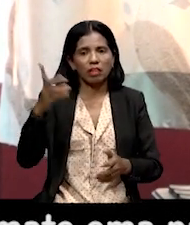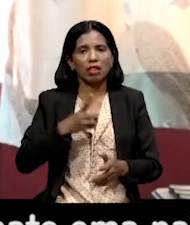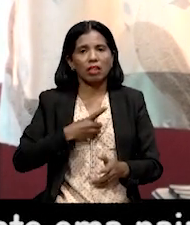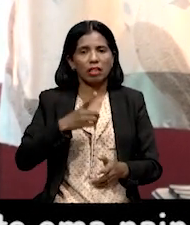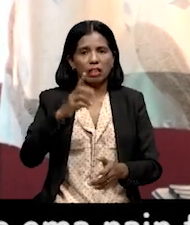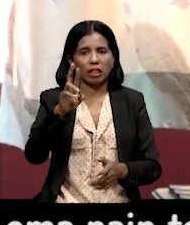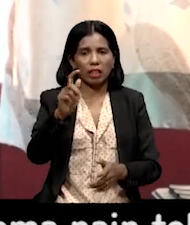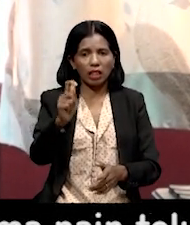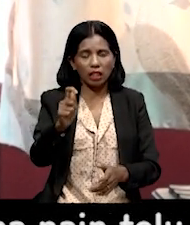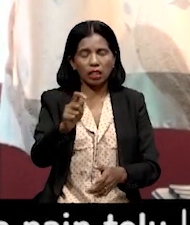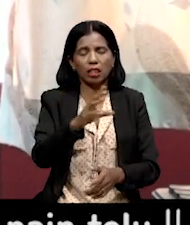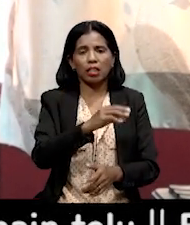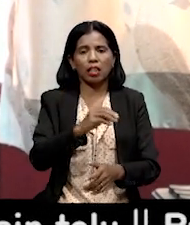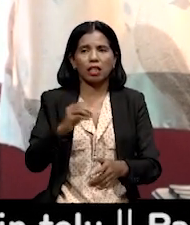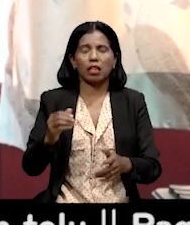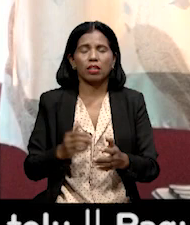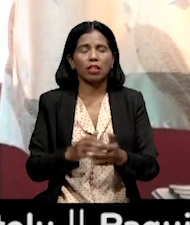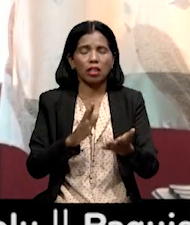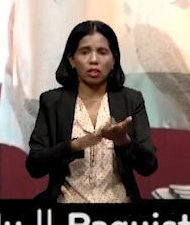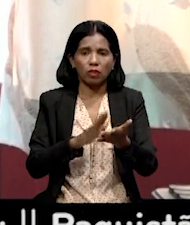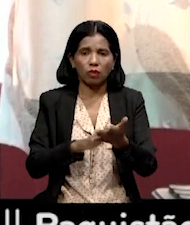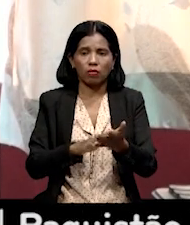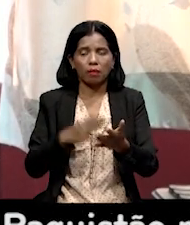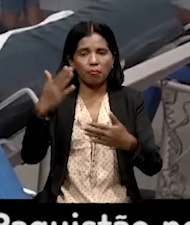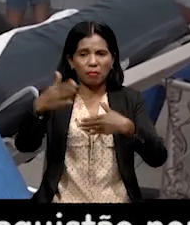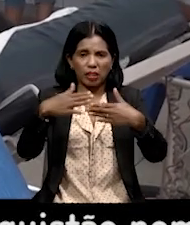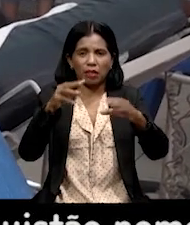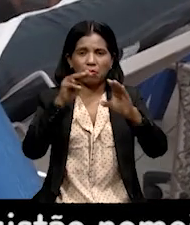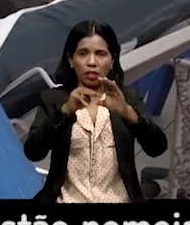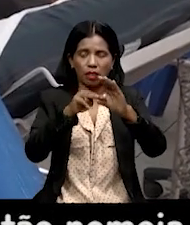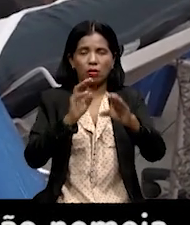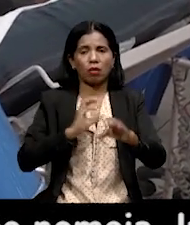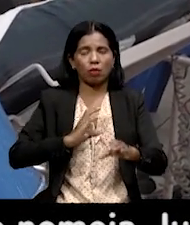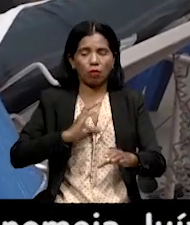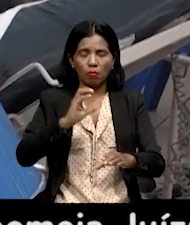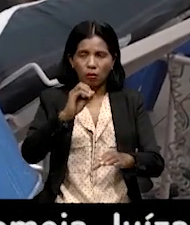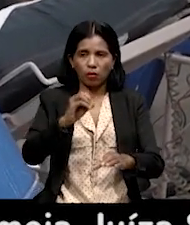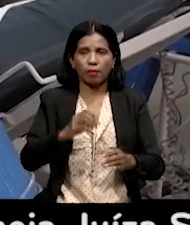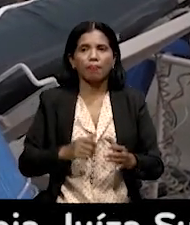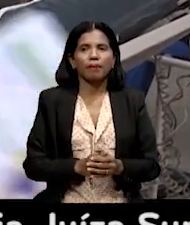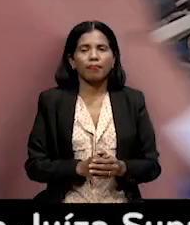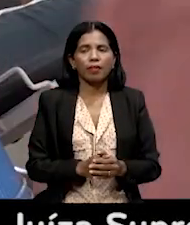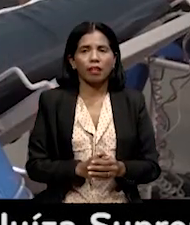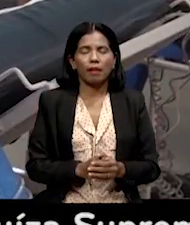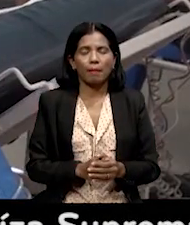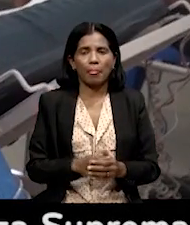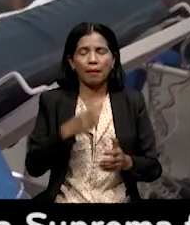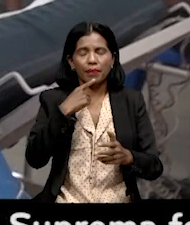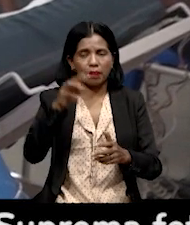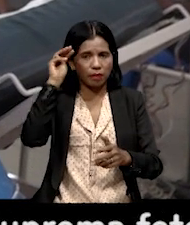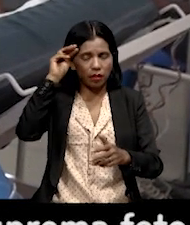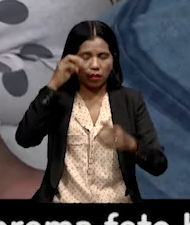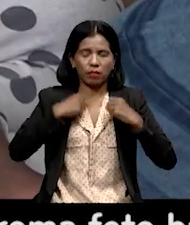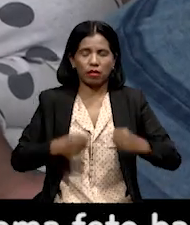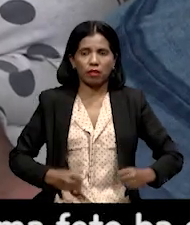30 escola 30 né, quanto que ita detecta caso bara. Carlito Freitas mos informa, Ministério de Saúde se